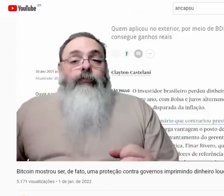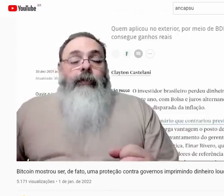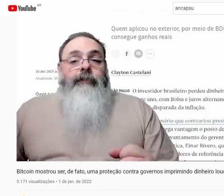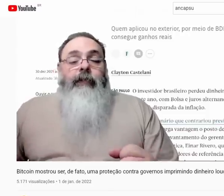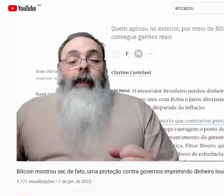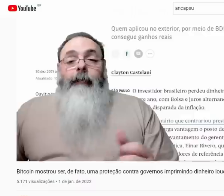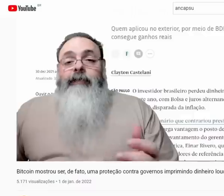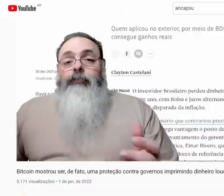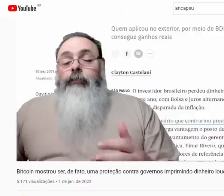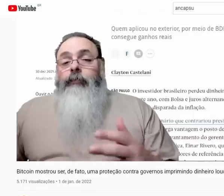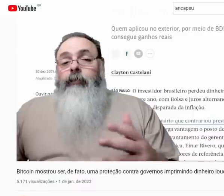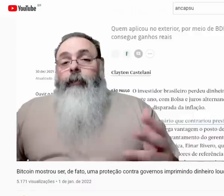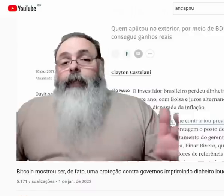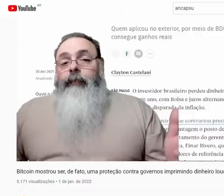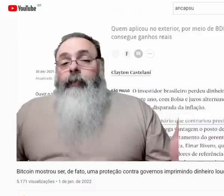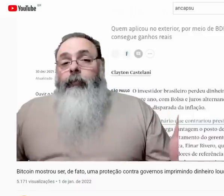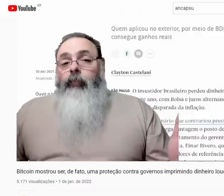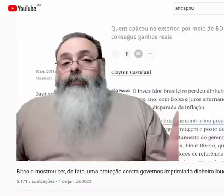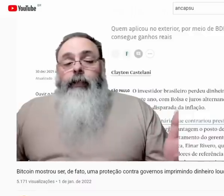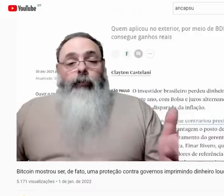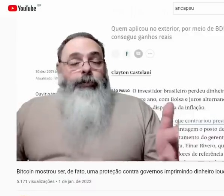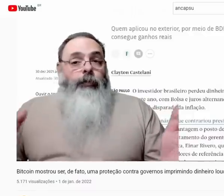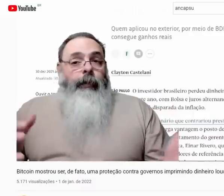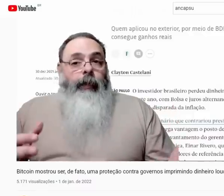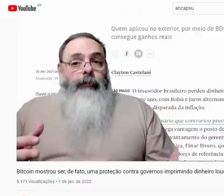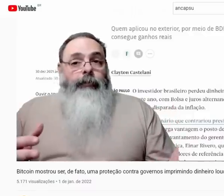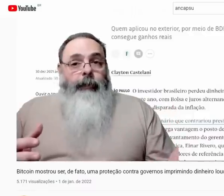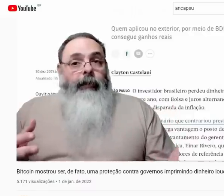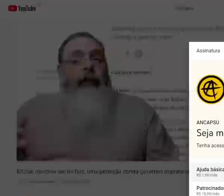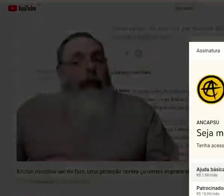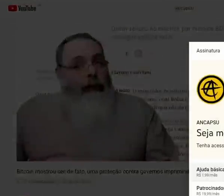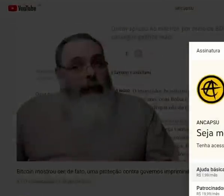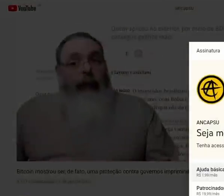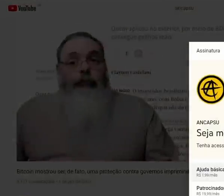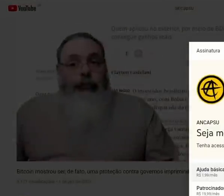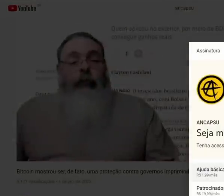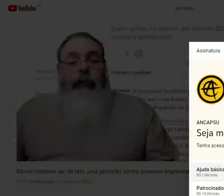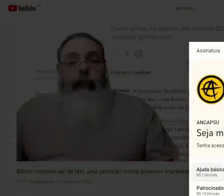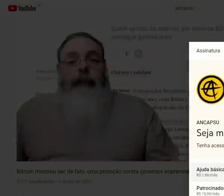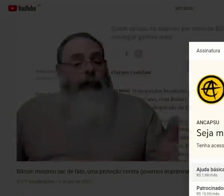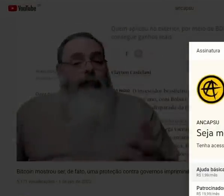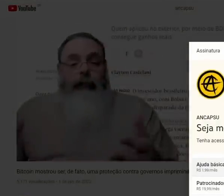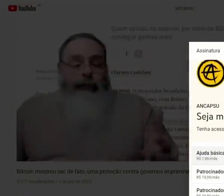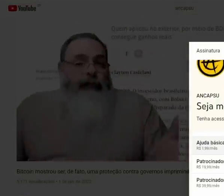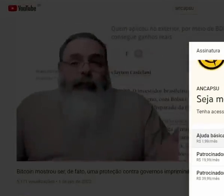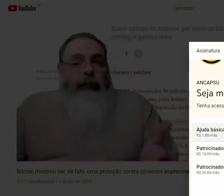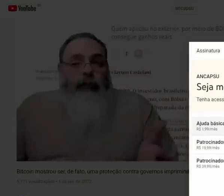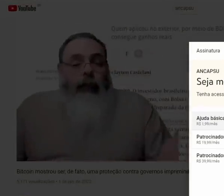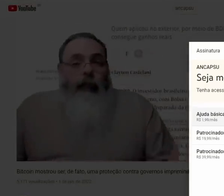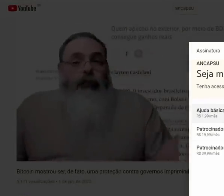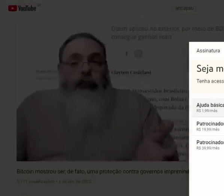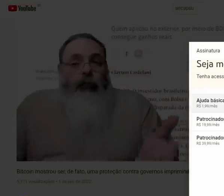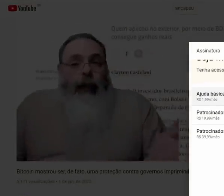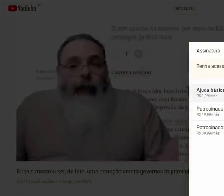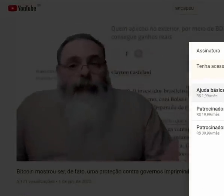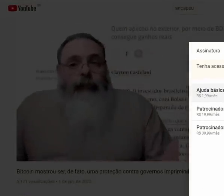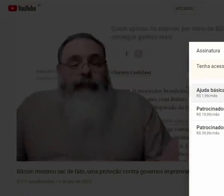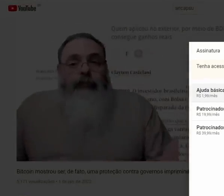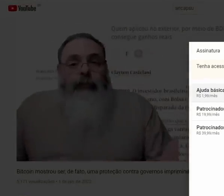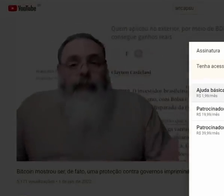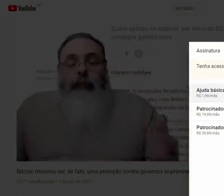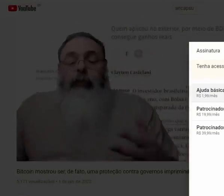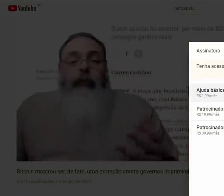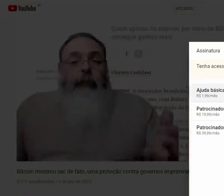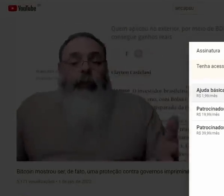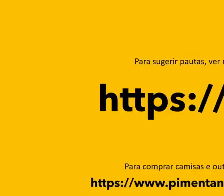valores a partir de R$,99. Clique no botão Seja Membro abaixo para saber as condições e vantagens de